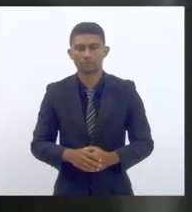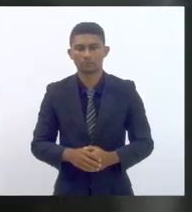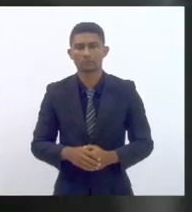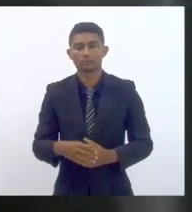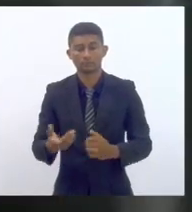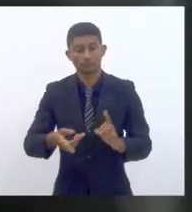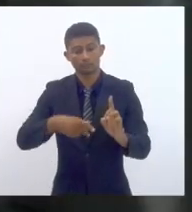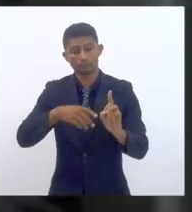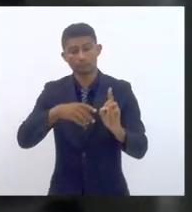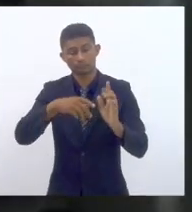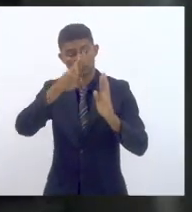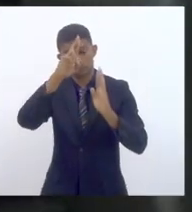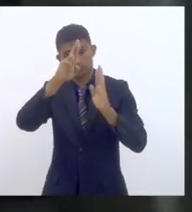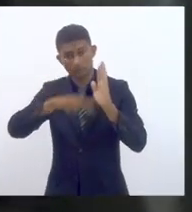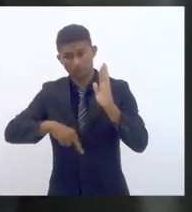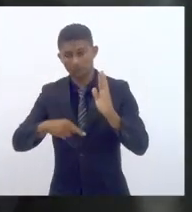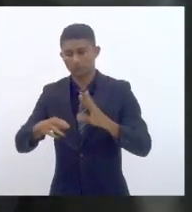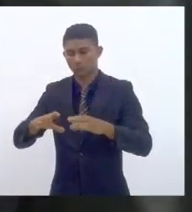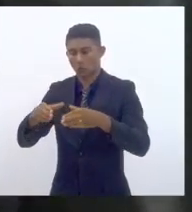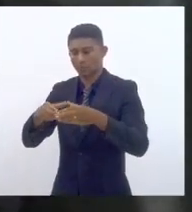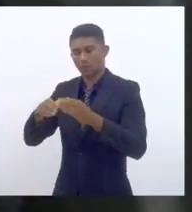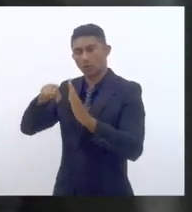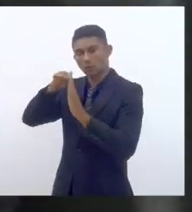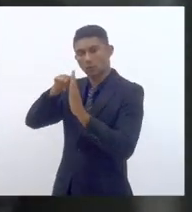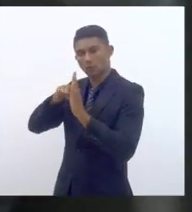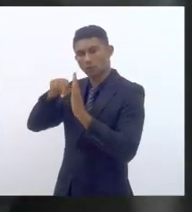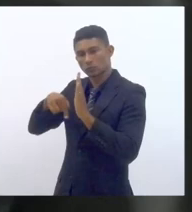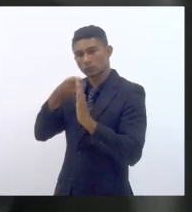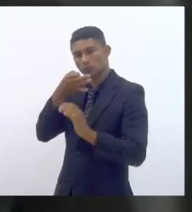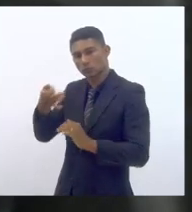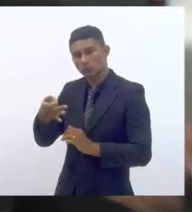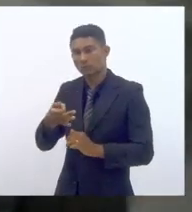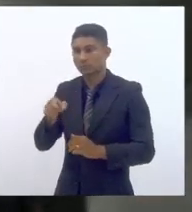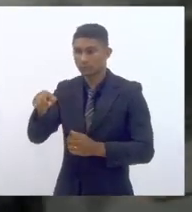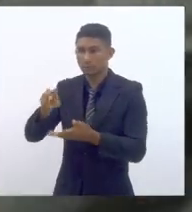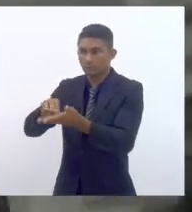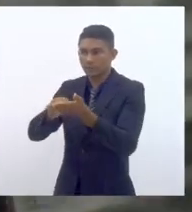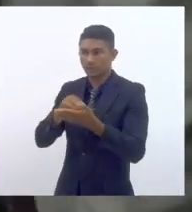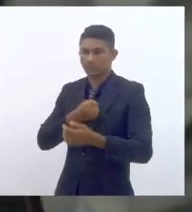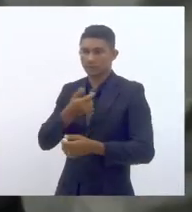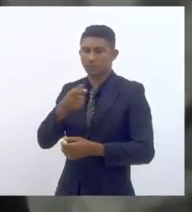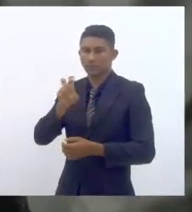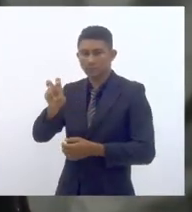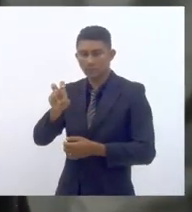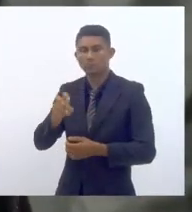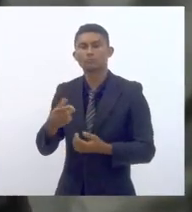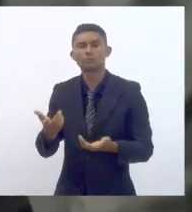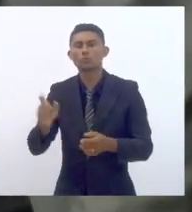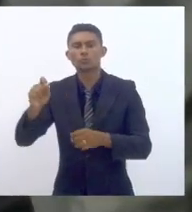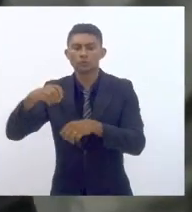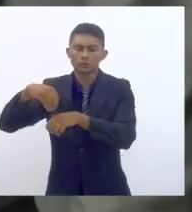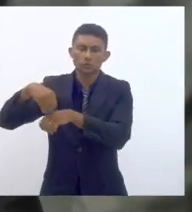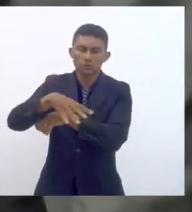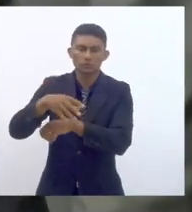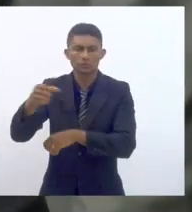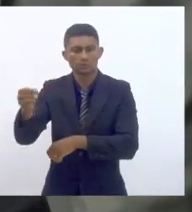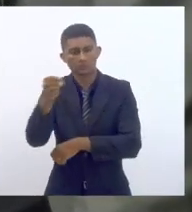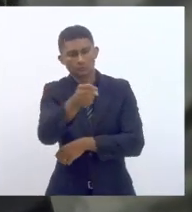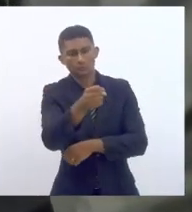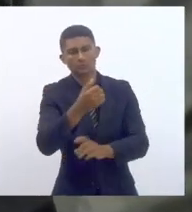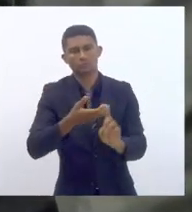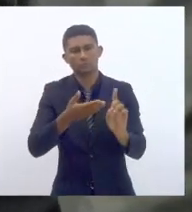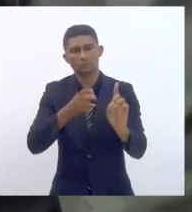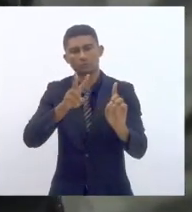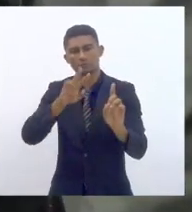Relatório da Comissão de Normas Internas e Proposições Externas, a mensagem número 25, que indica a condução do senhor Vicente Loureiro para